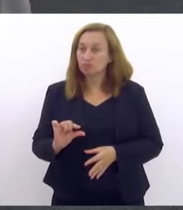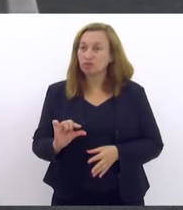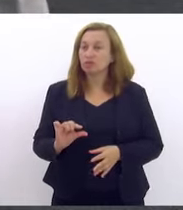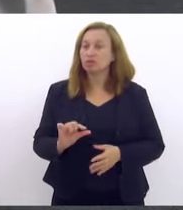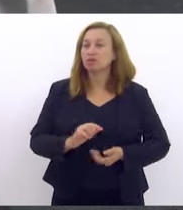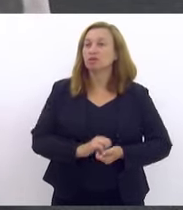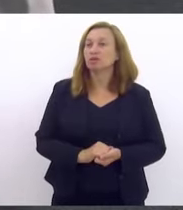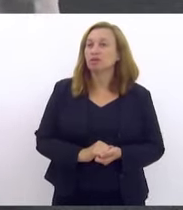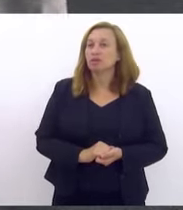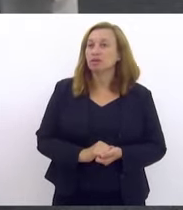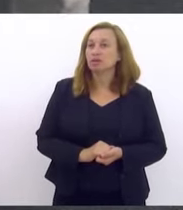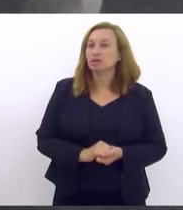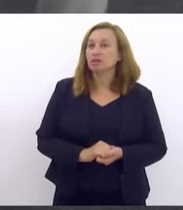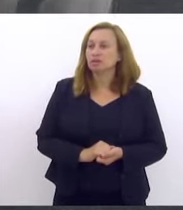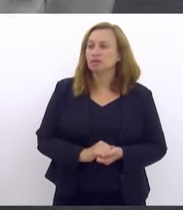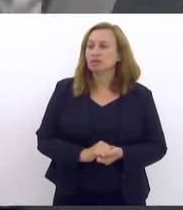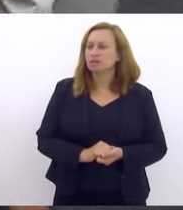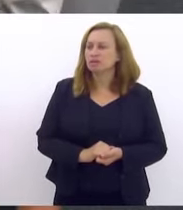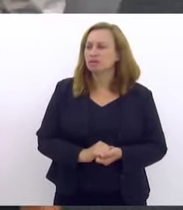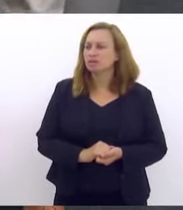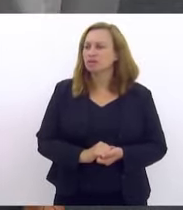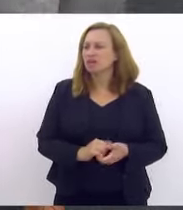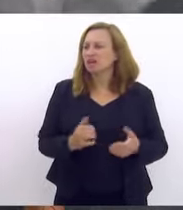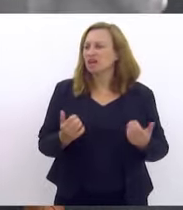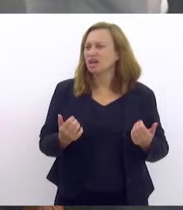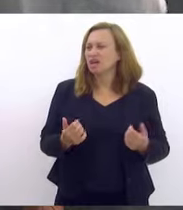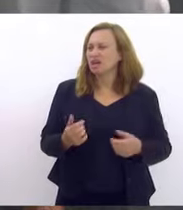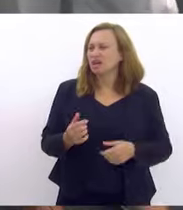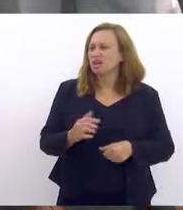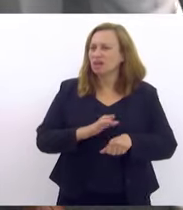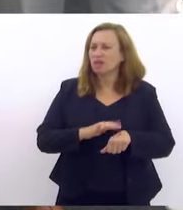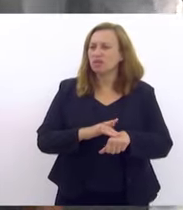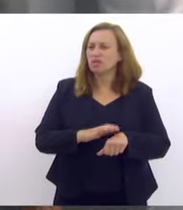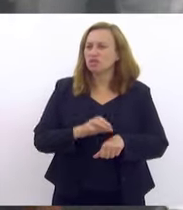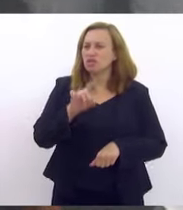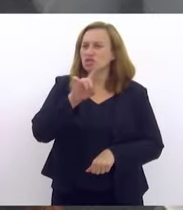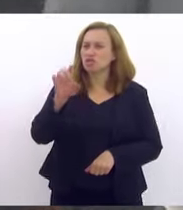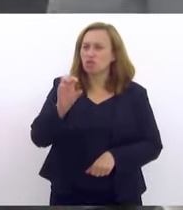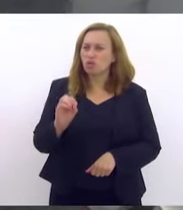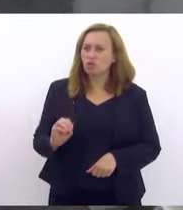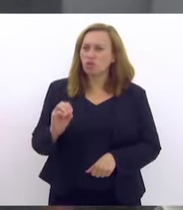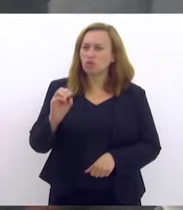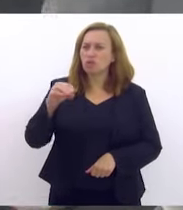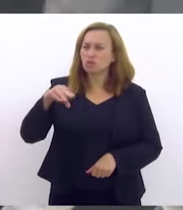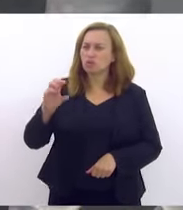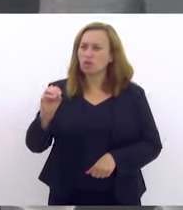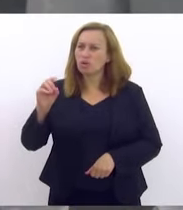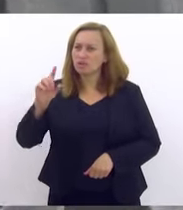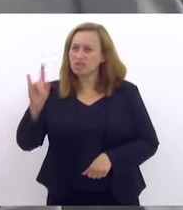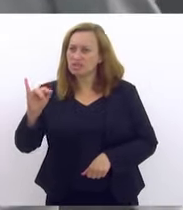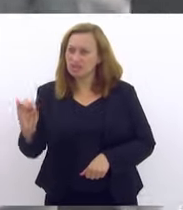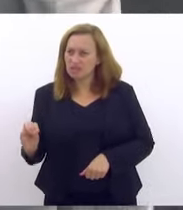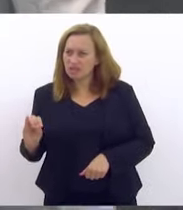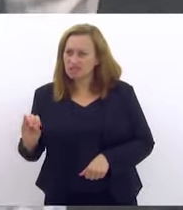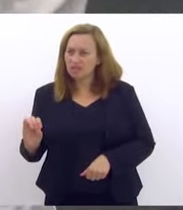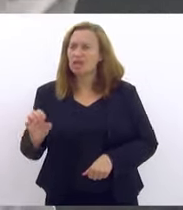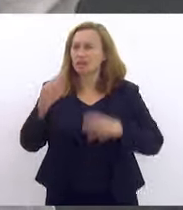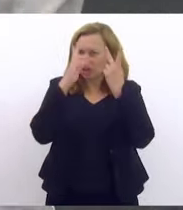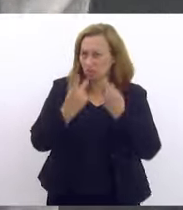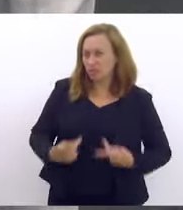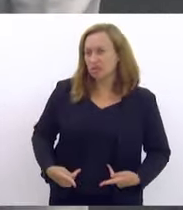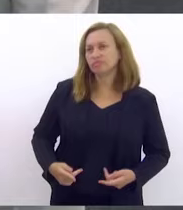ocorrência zoonose em humanos. Desta forma é que a gente apresenta, então, esse projeto, essa